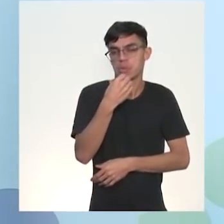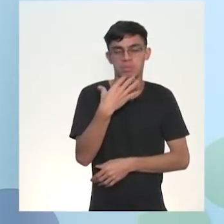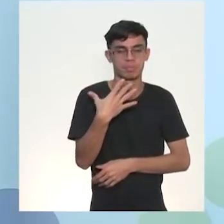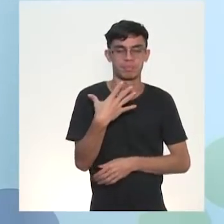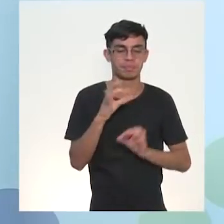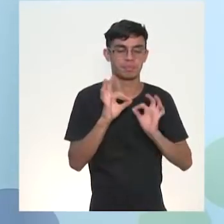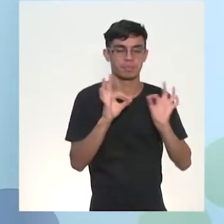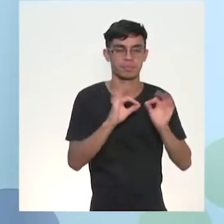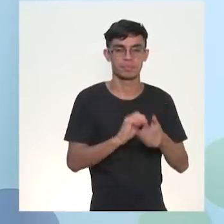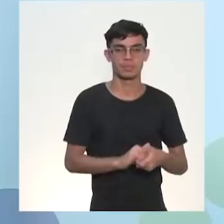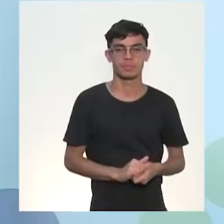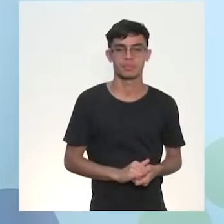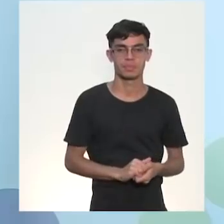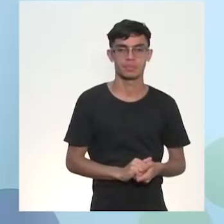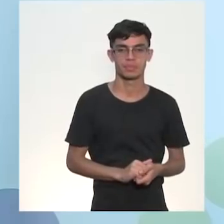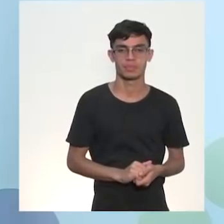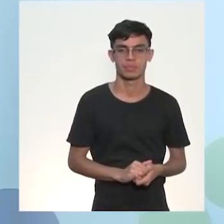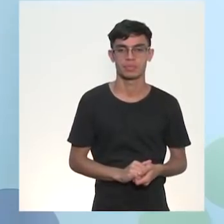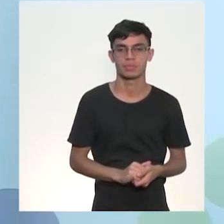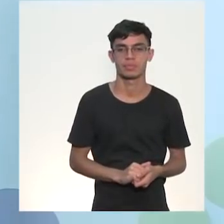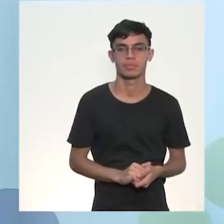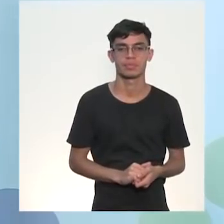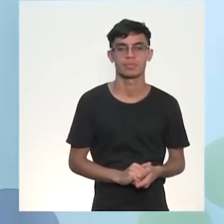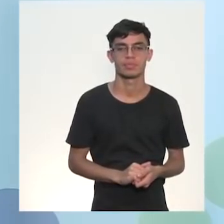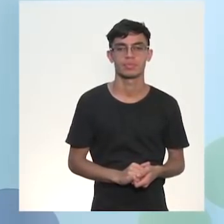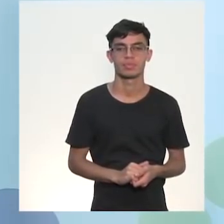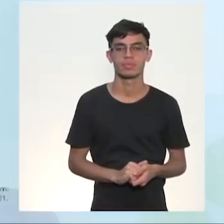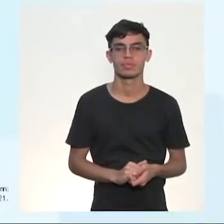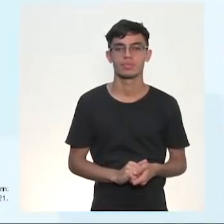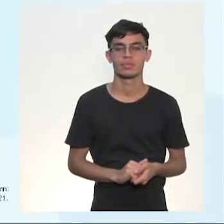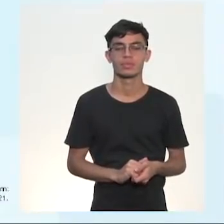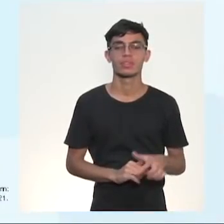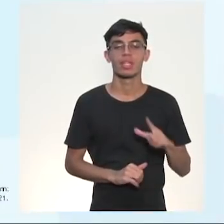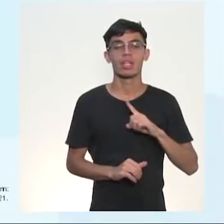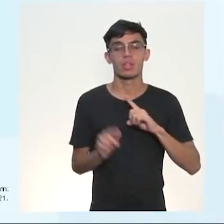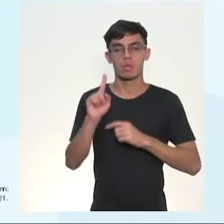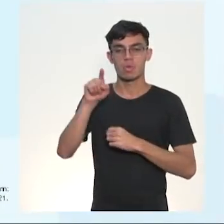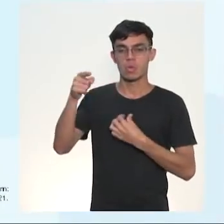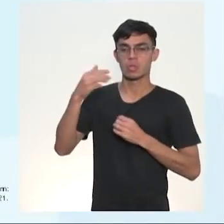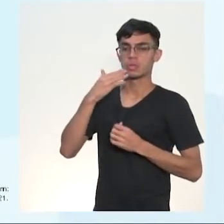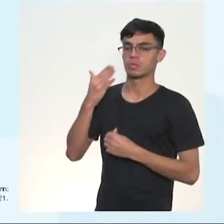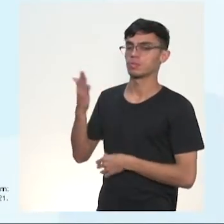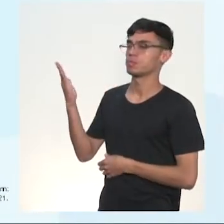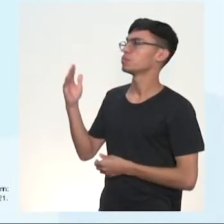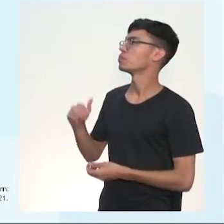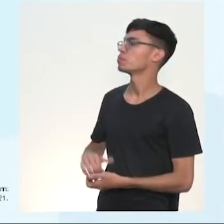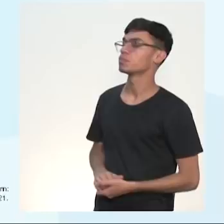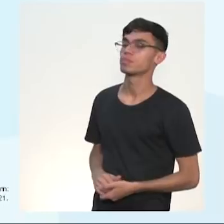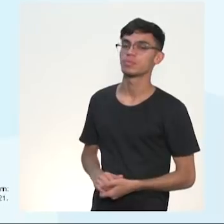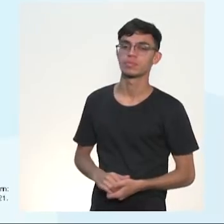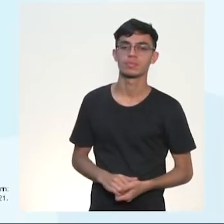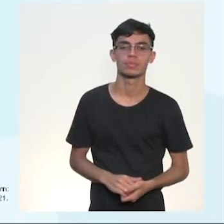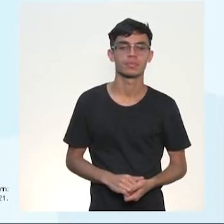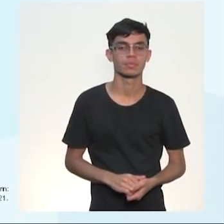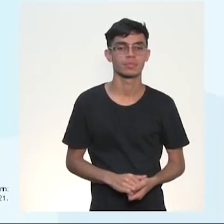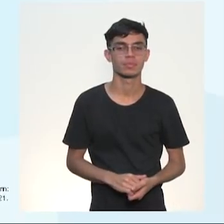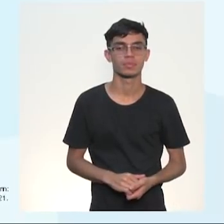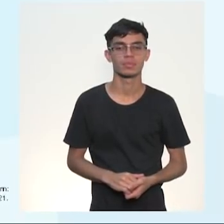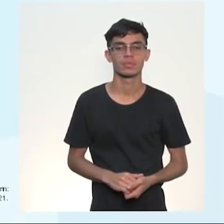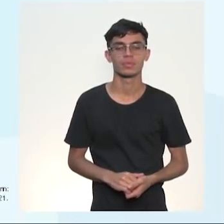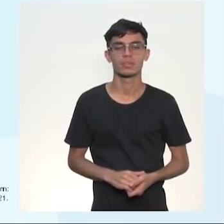professora citou. Aí aqui eu tenho um outro selo também, que é o COMPET, que é concedido a